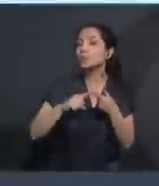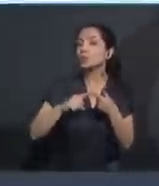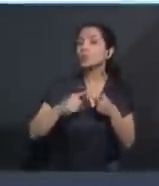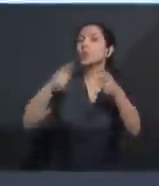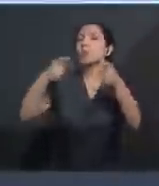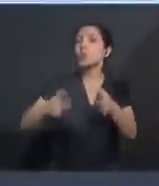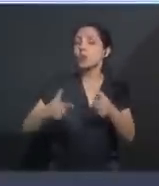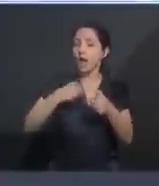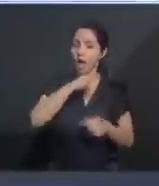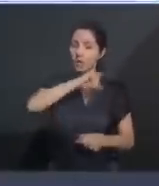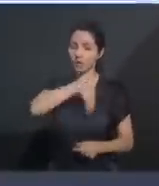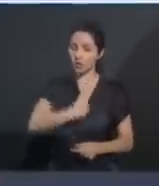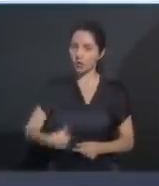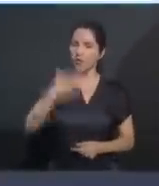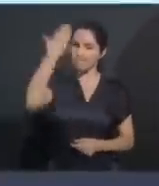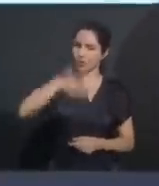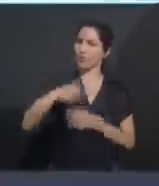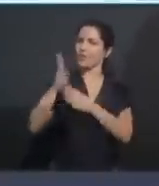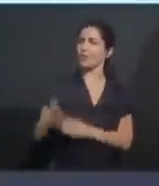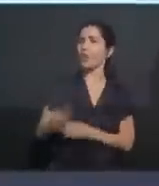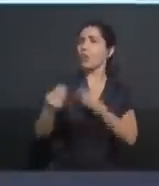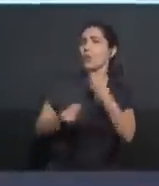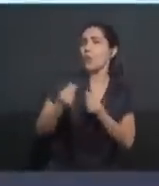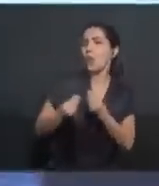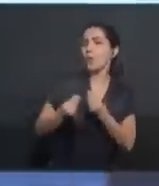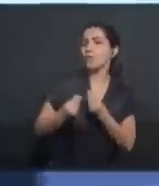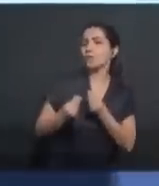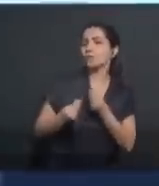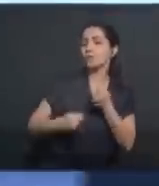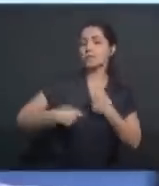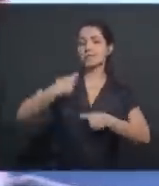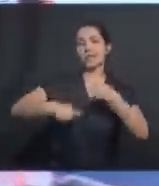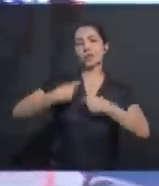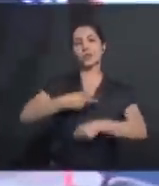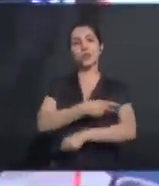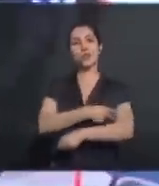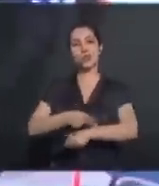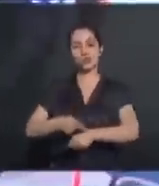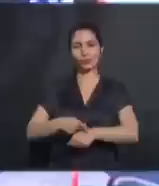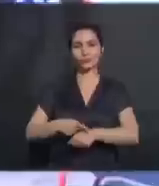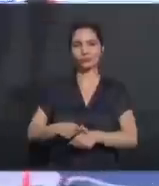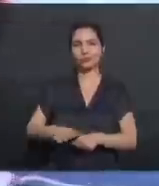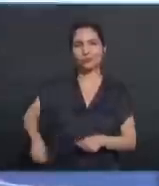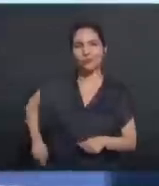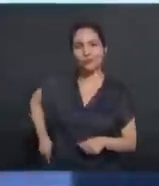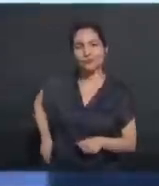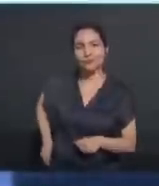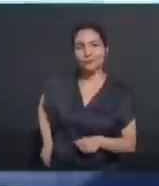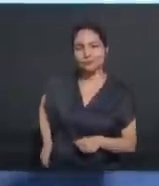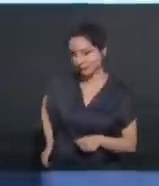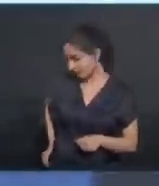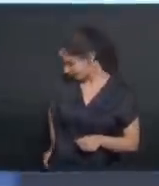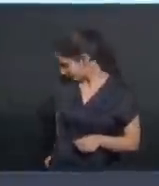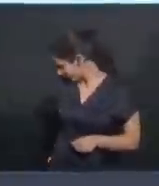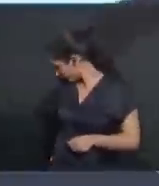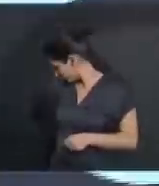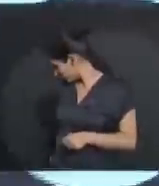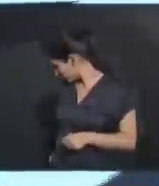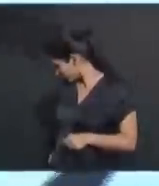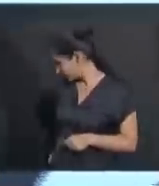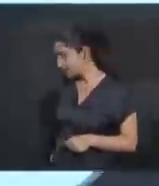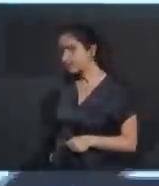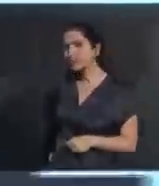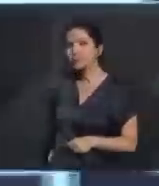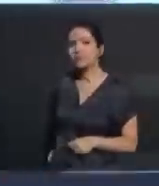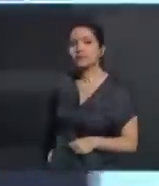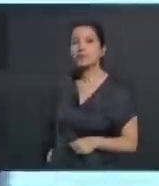José foi fiel na sua sexualidade, na sua vida sentimental. Todo mundo que conhece a história, a mulher do Potifar deu de cima